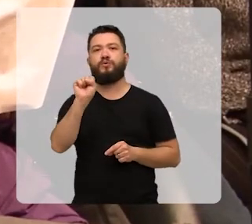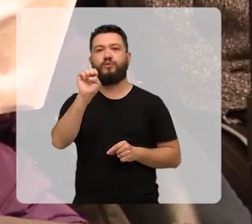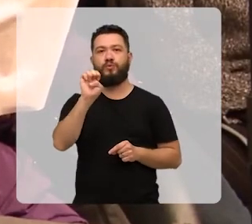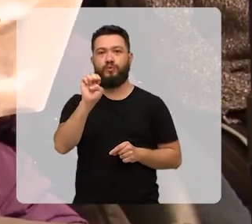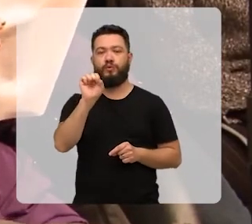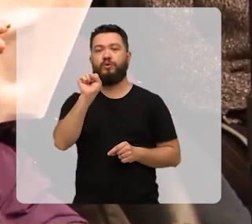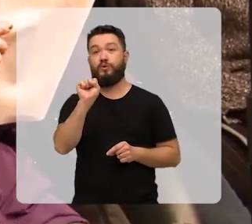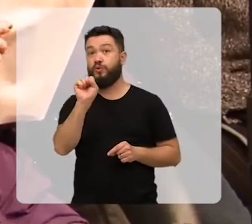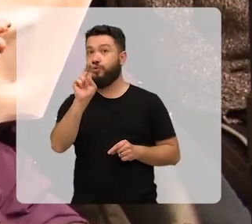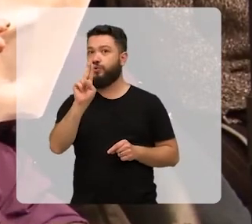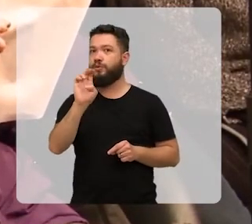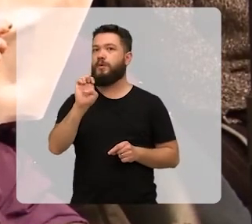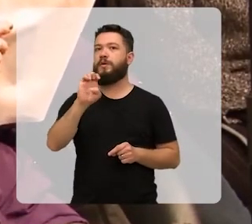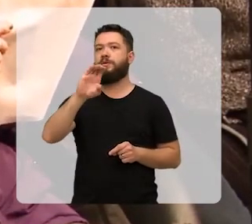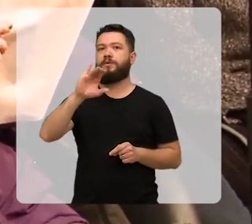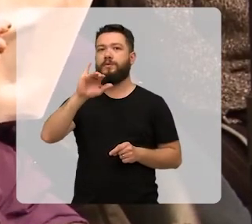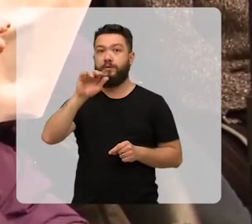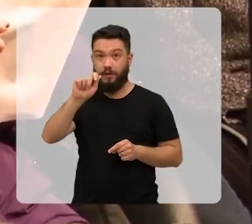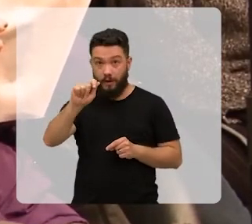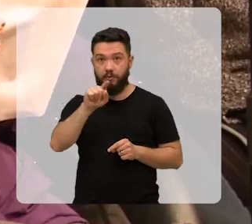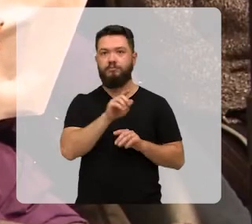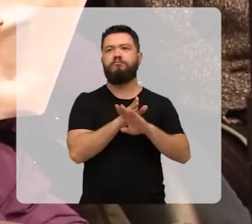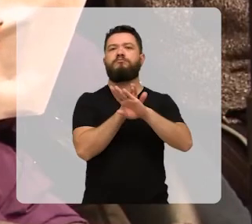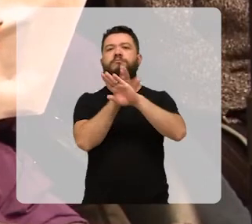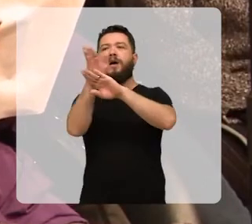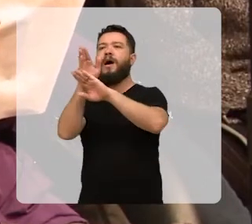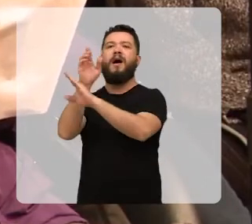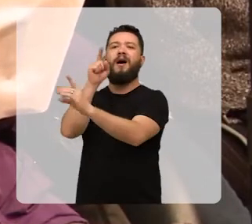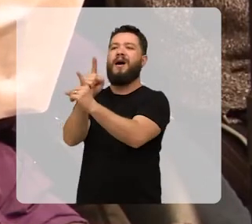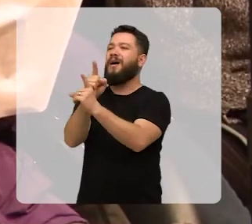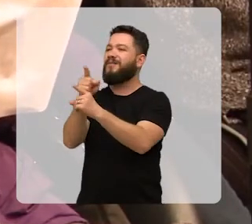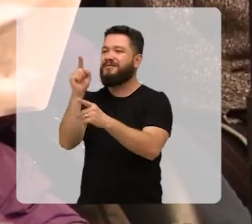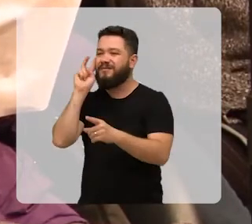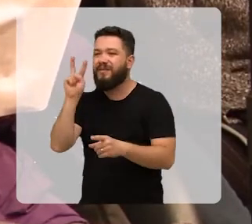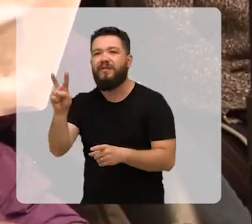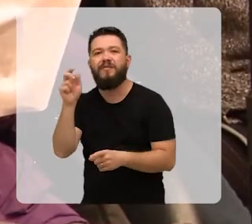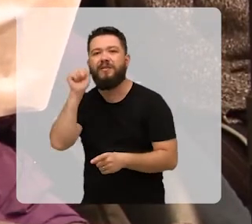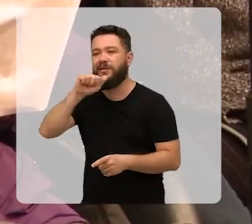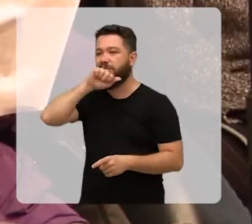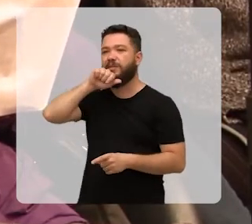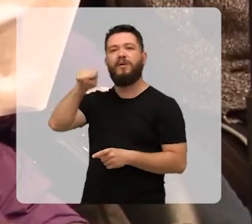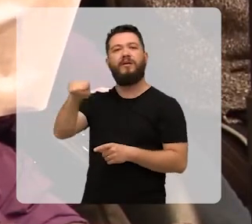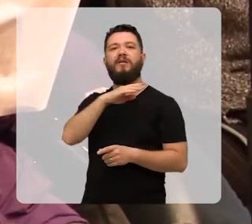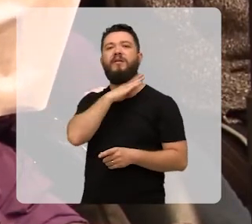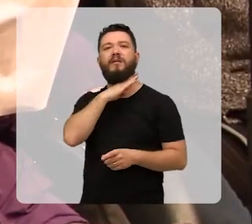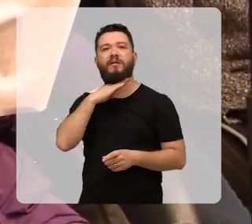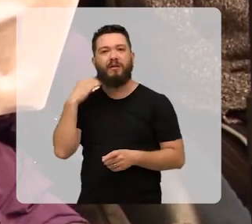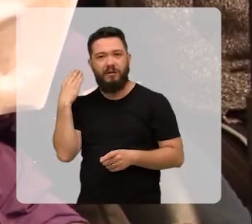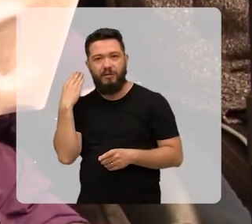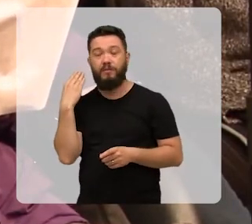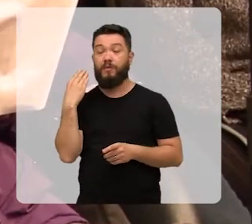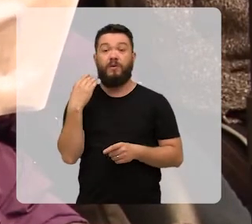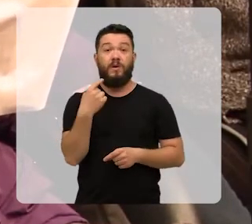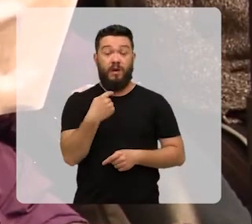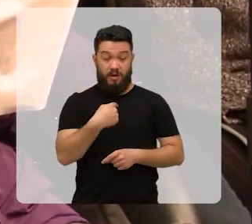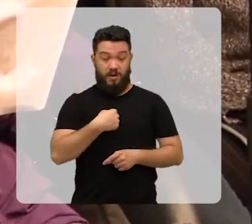no mesmo trem que minha mãe. A partir de 5 de dezembro de 1944, fiquei sem a